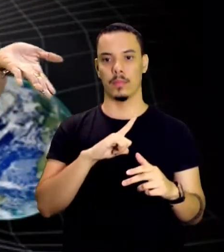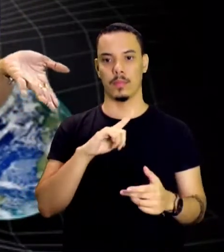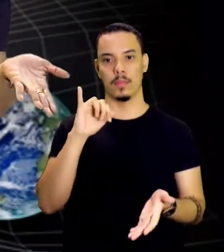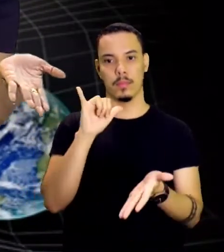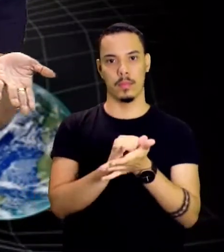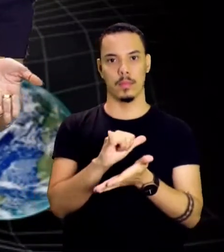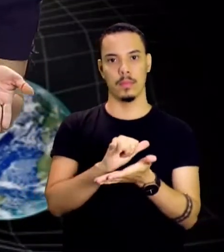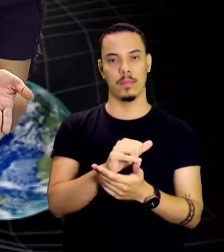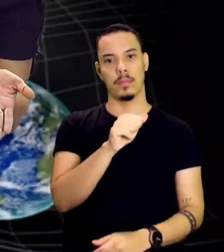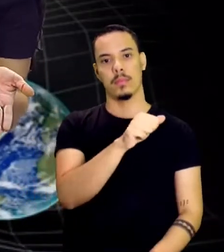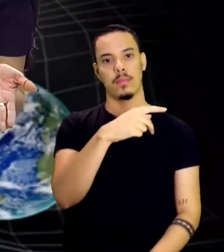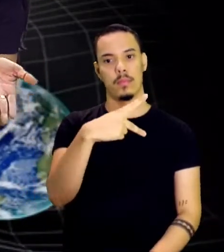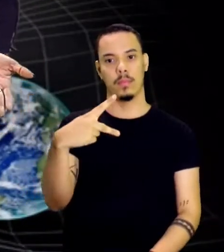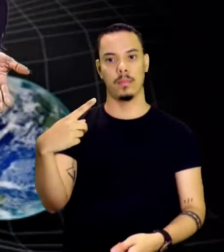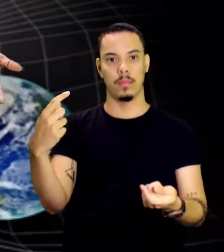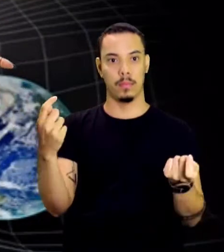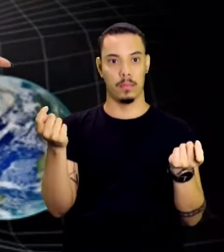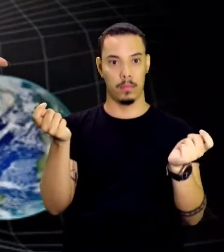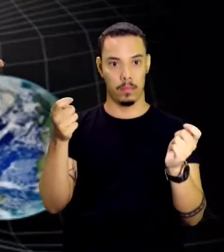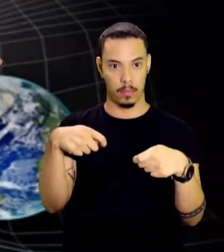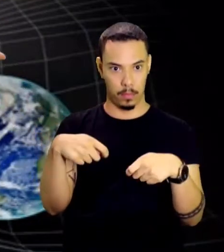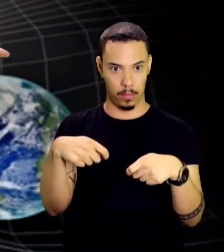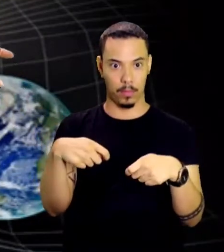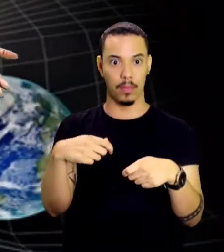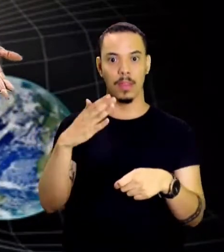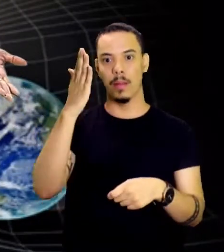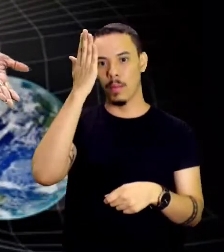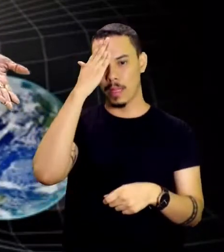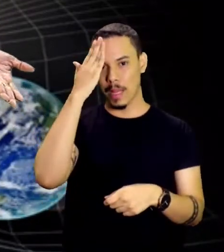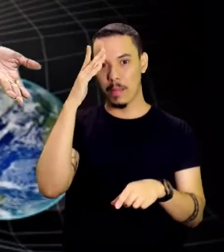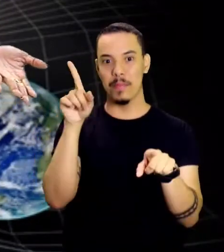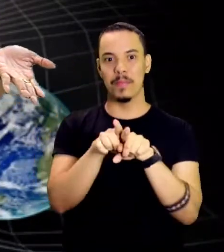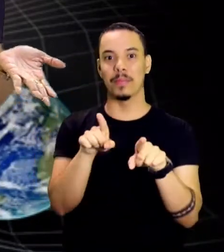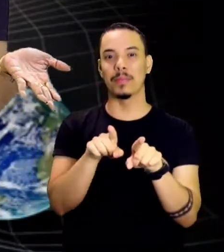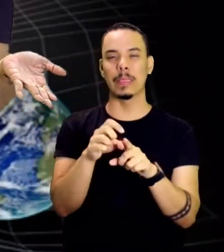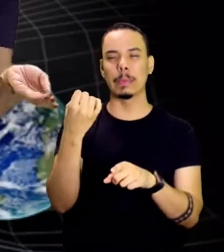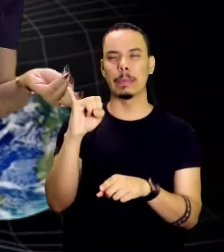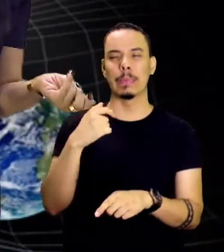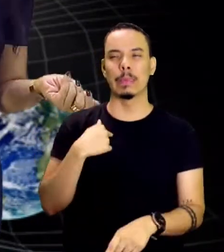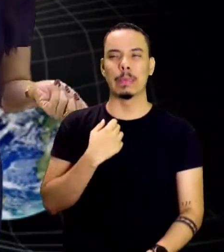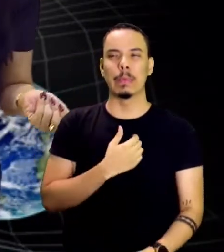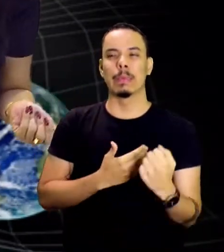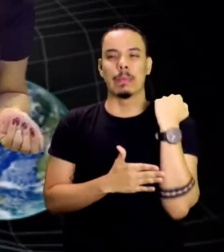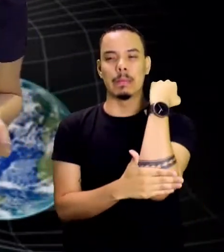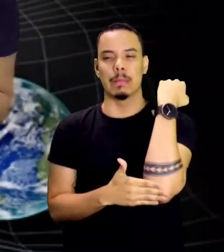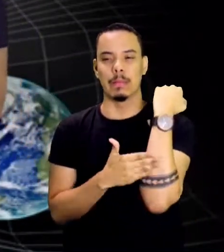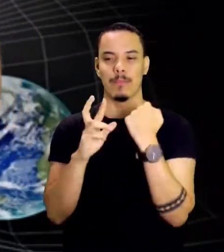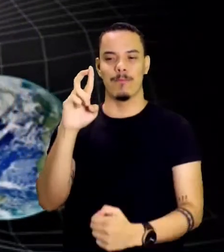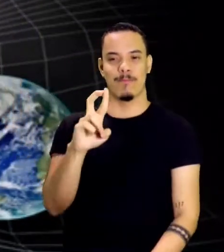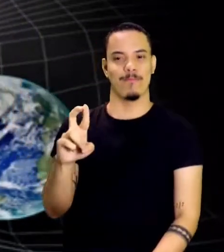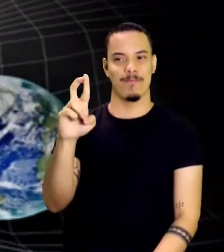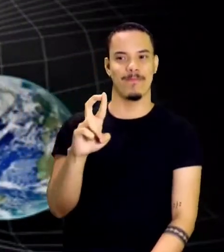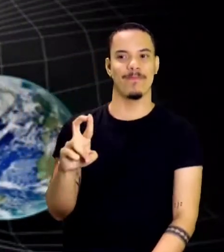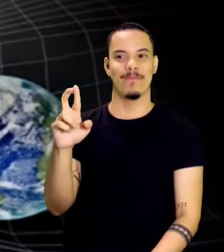aplicativos que tem esses recursos né não sabe onde você está na parte vigiando vamos